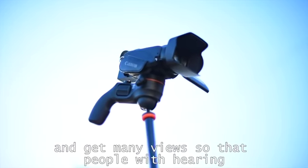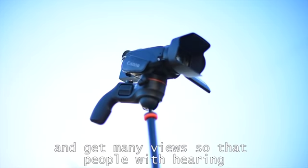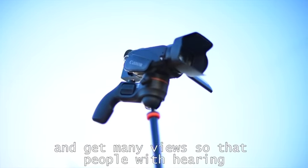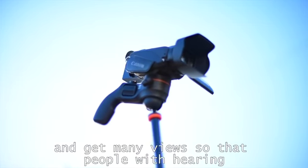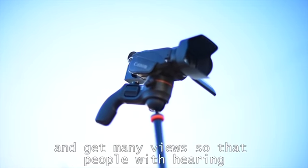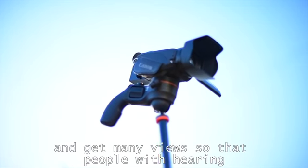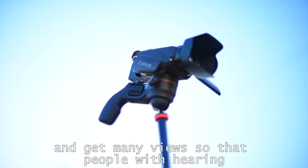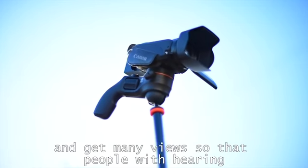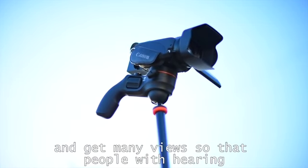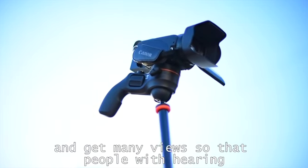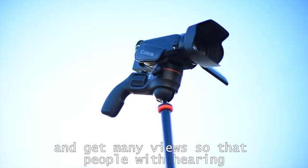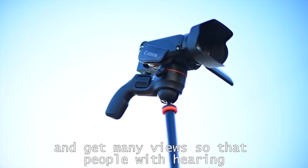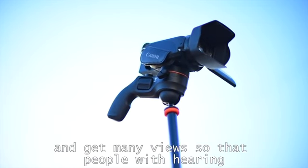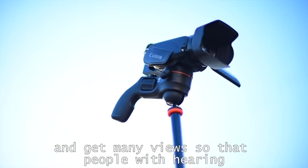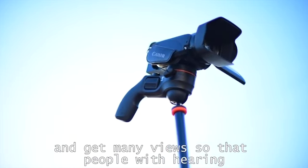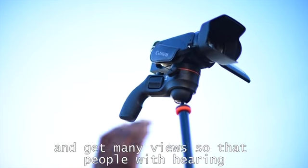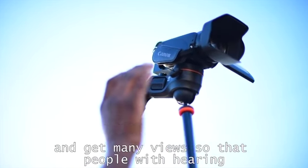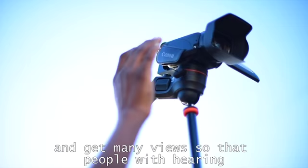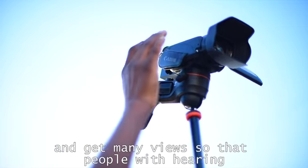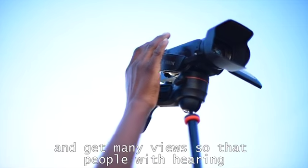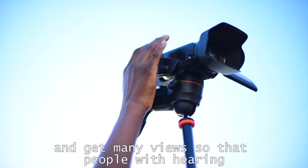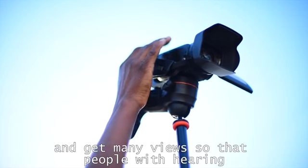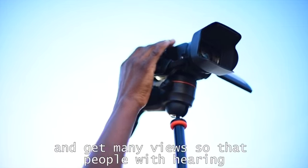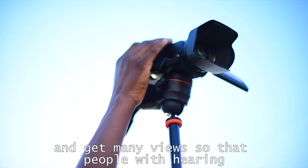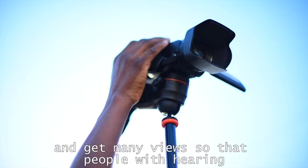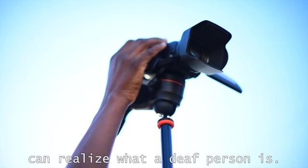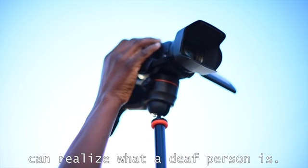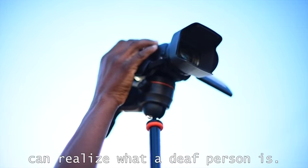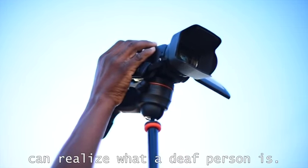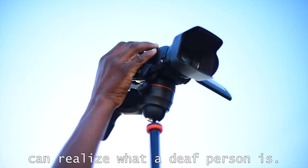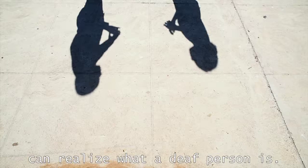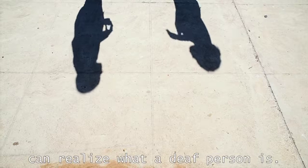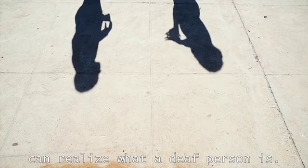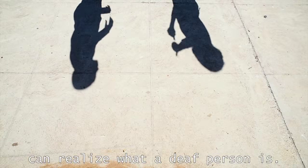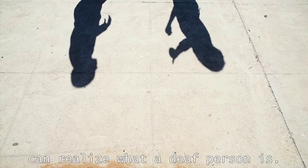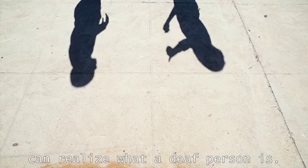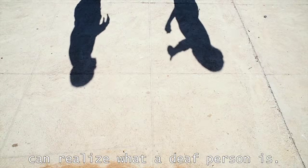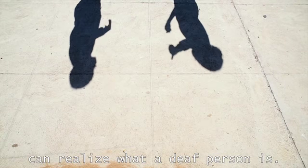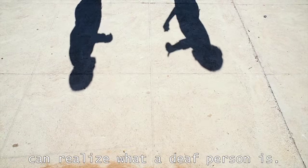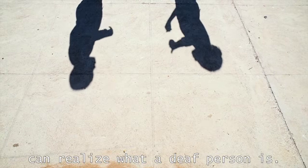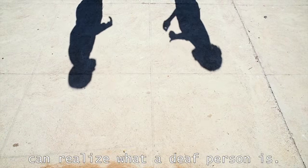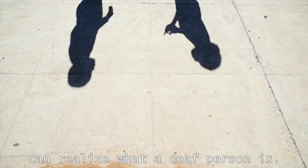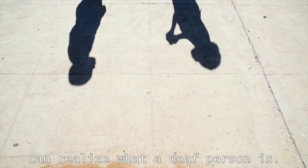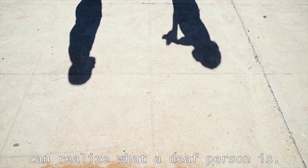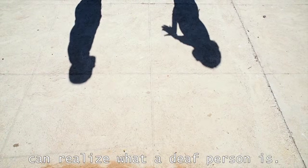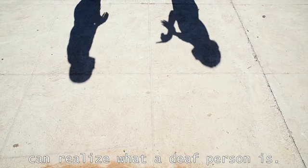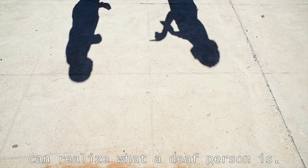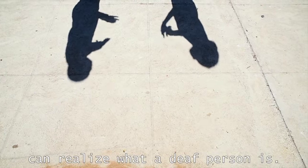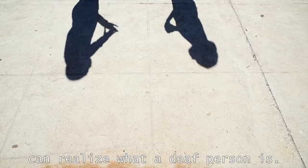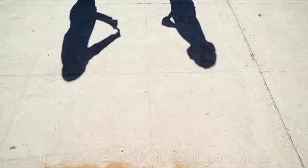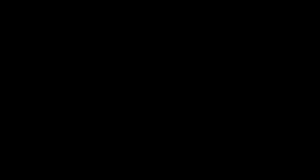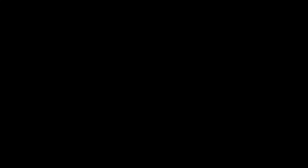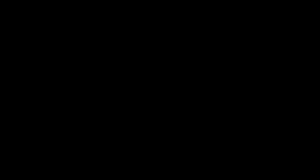e obtermos muitas visualizações, para que os ouvintes possam perceber quem é a pessoa surda.